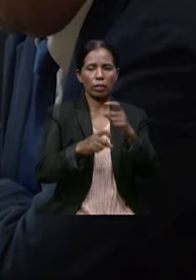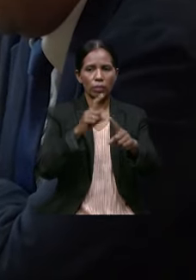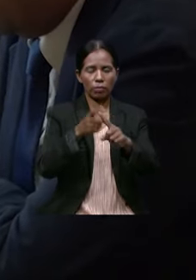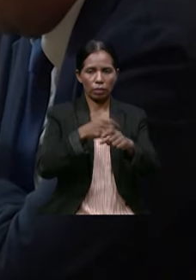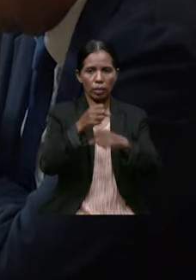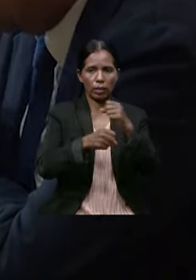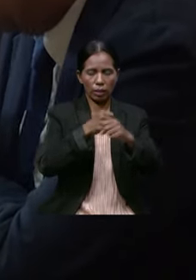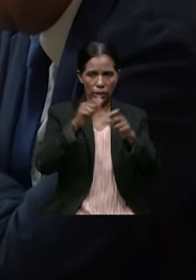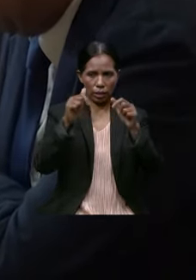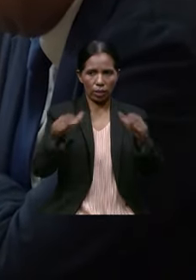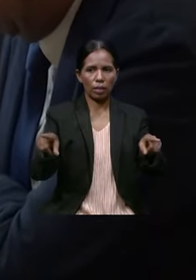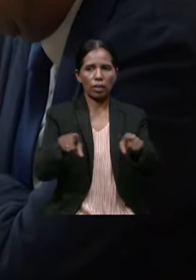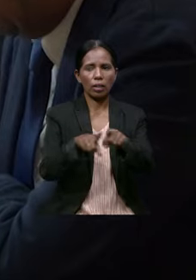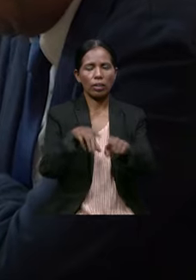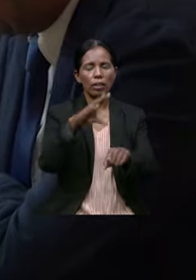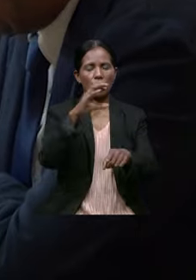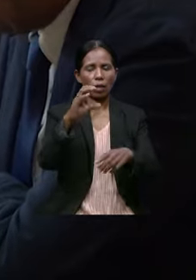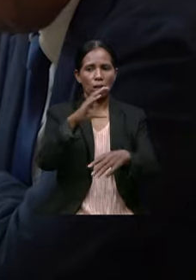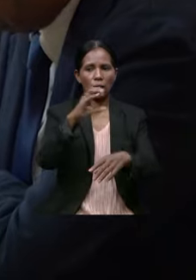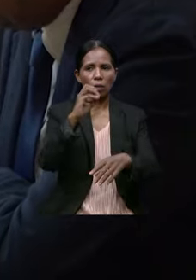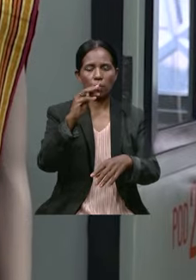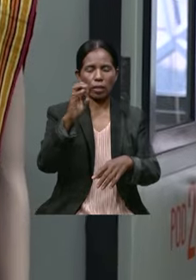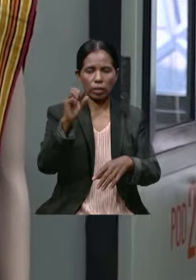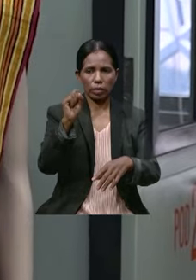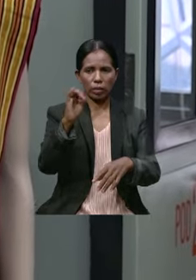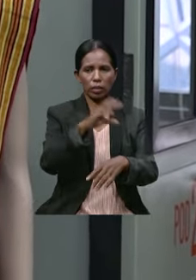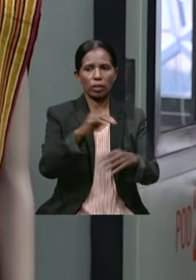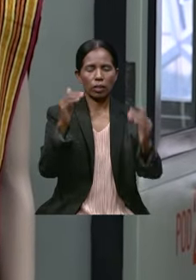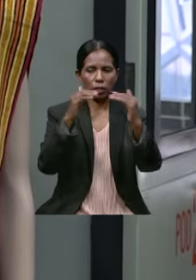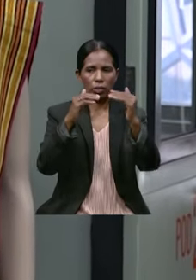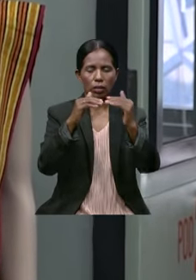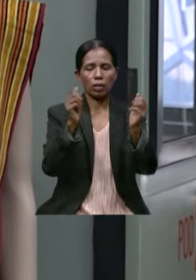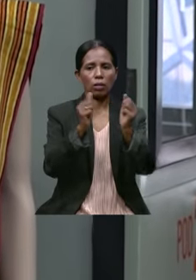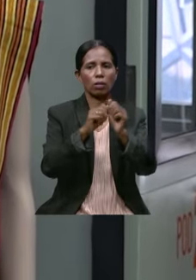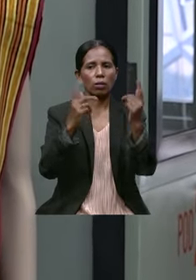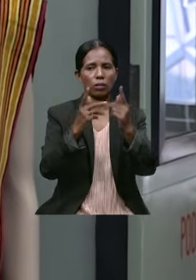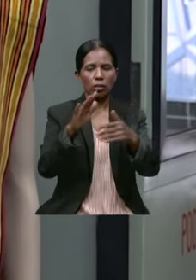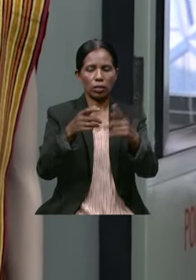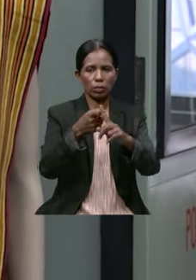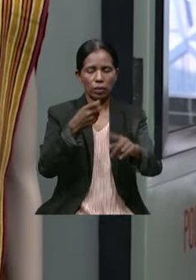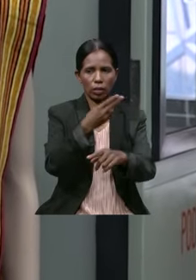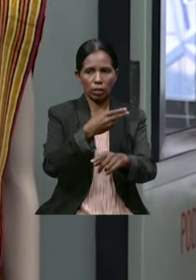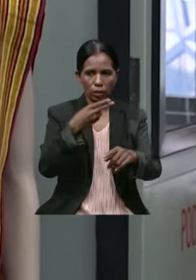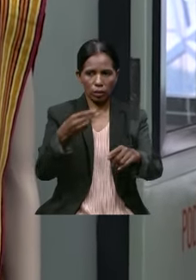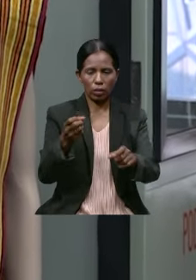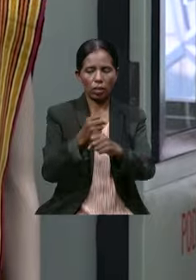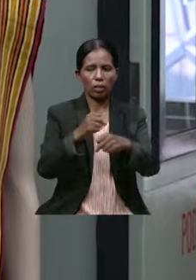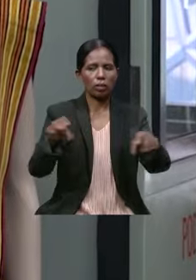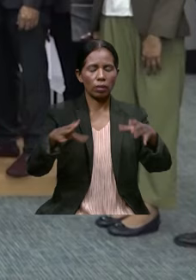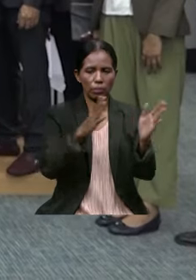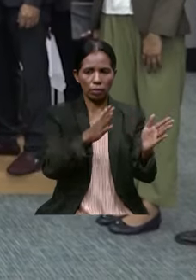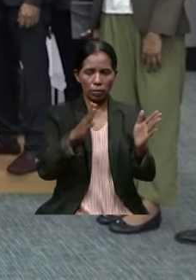Durante asumik narah nesang adidu ba komersi industria halo na encontro forum bisnis ho empresario sira usi Indonesia nomos halo servisu